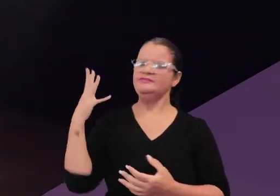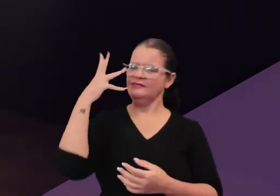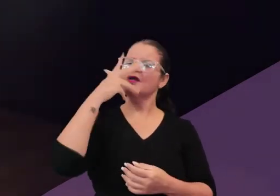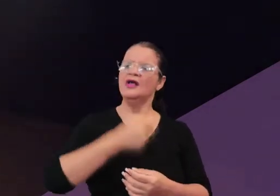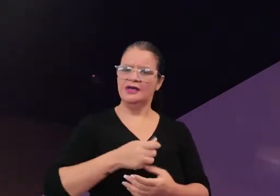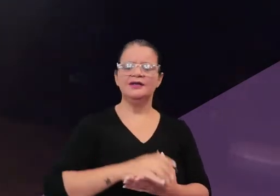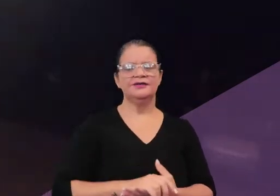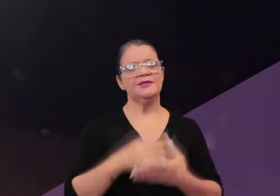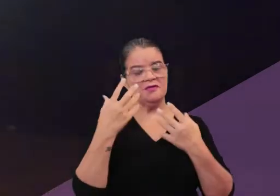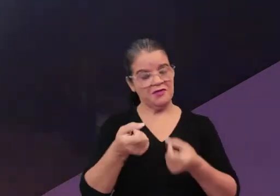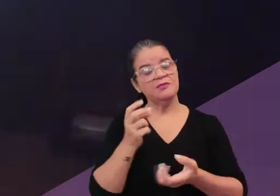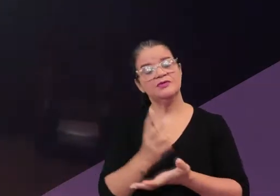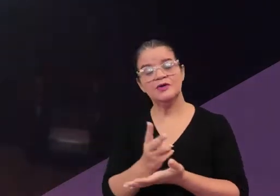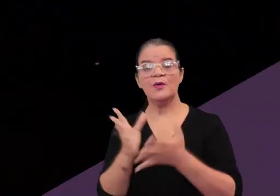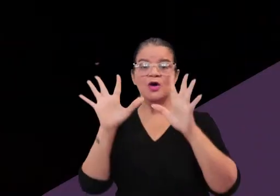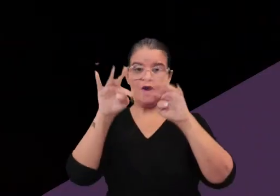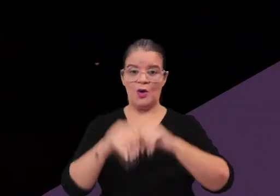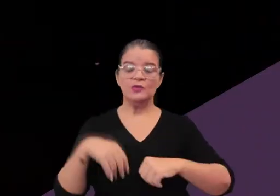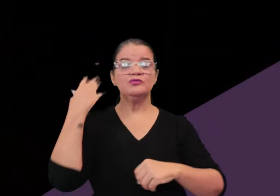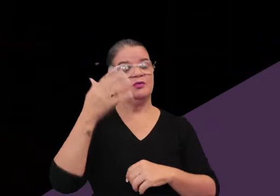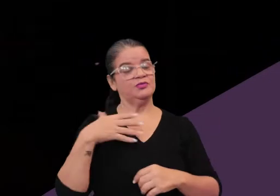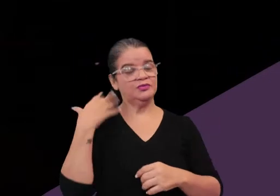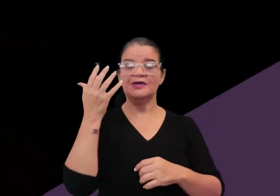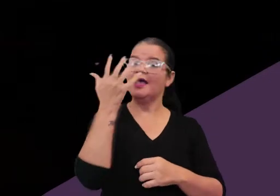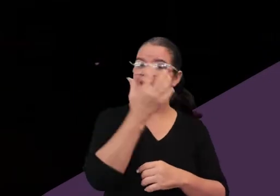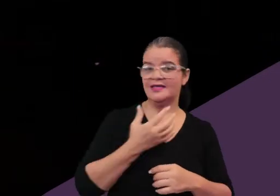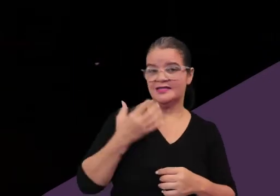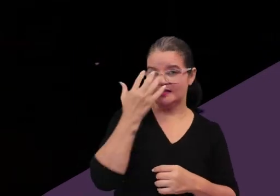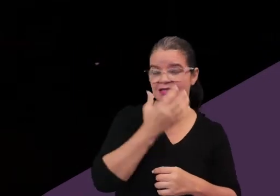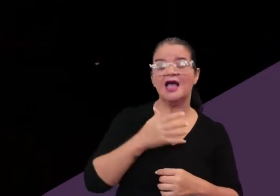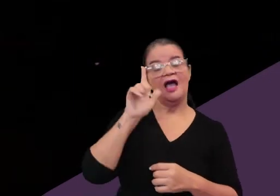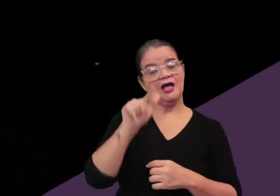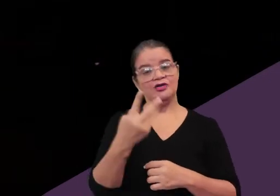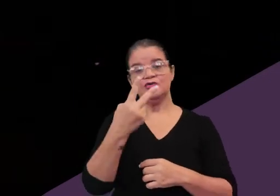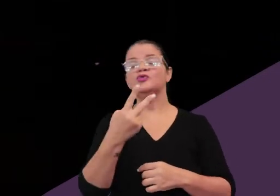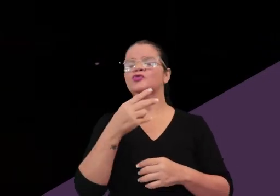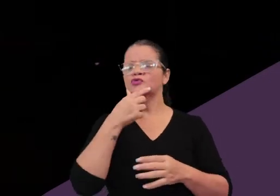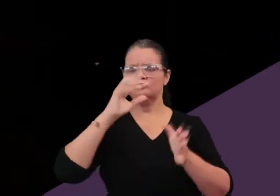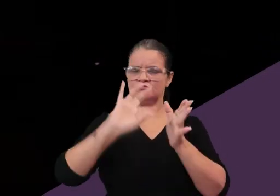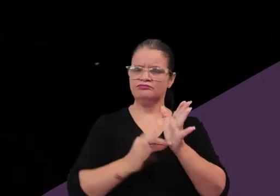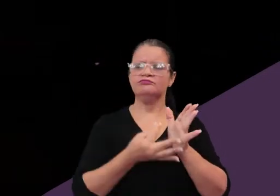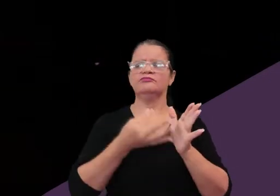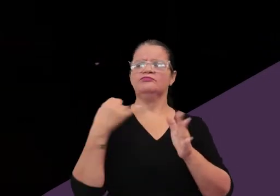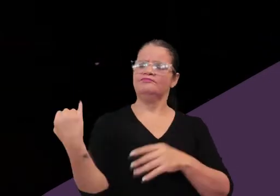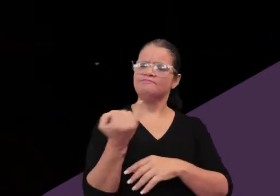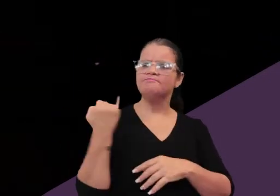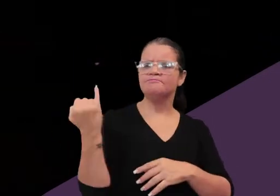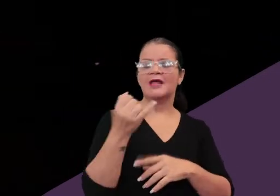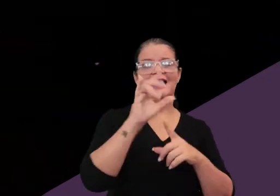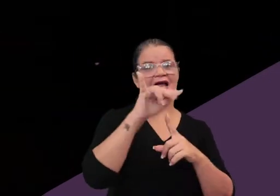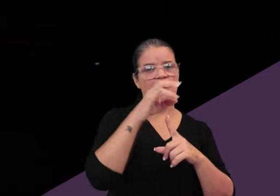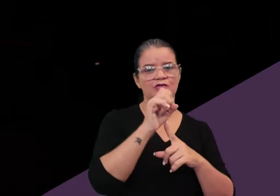Bora para a última música, e essa canção é de dois grandes compositores, um chamado Carlos Laterza, que escreveu a